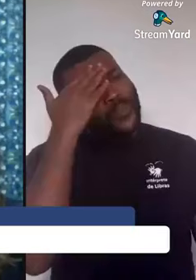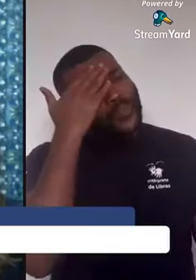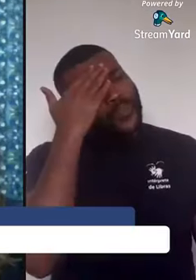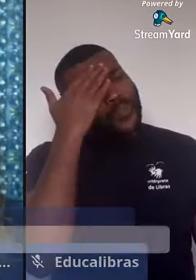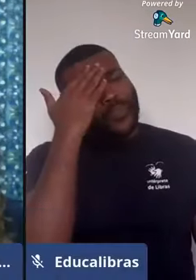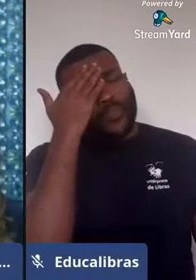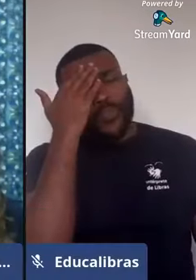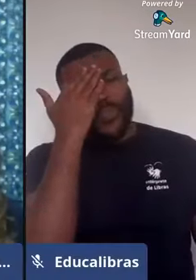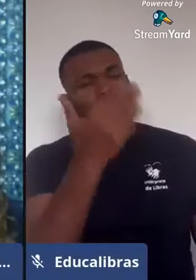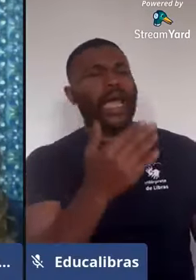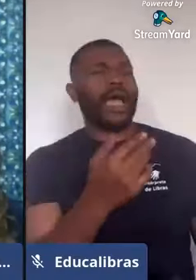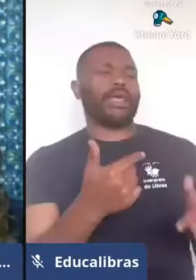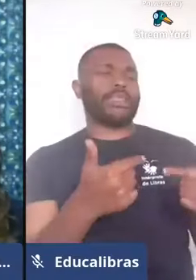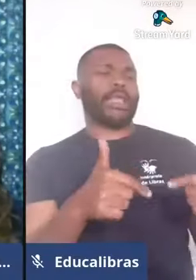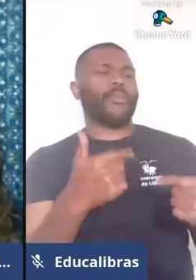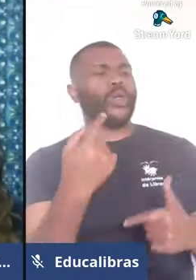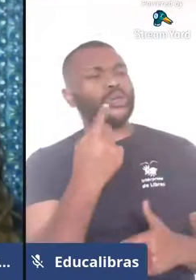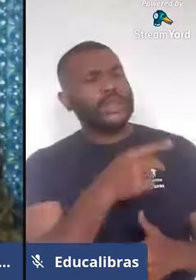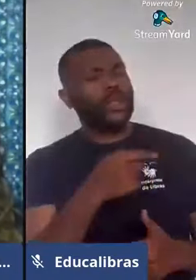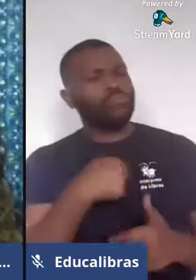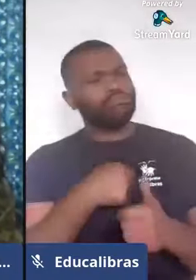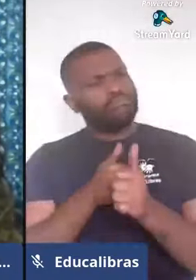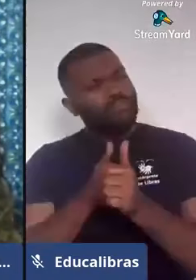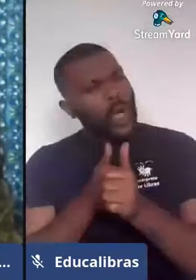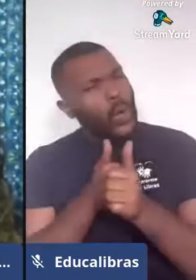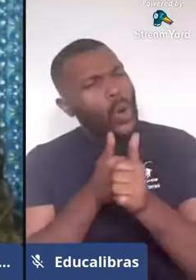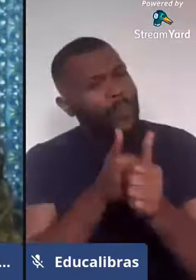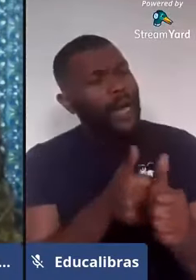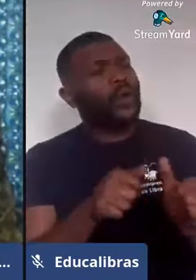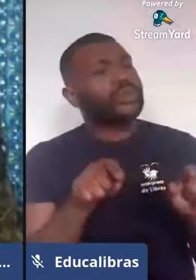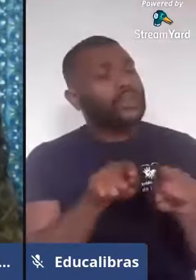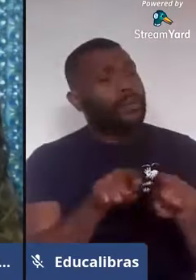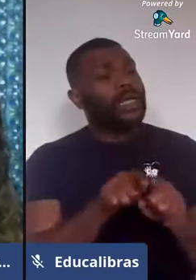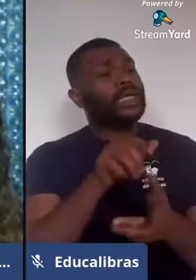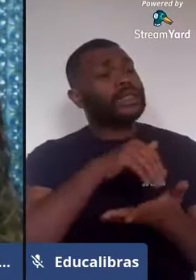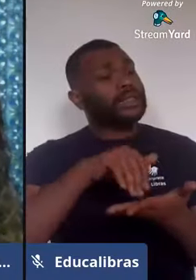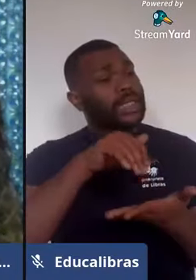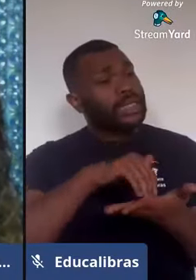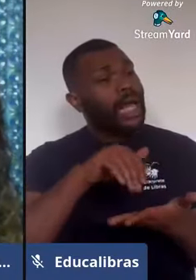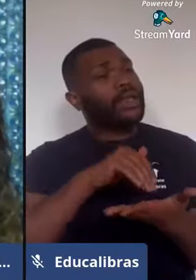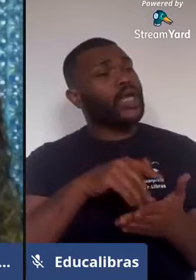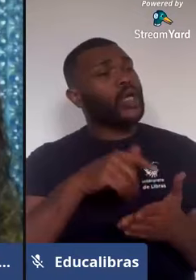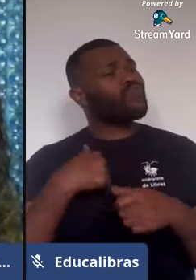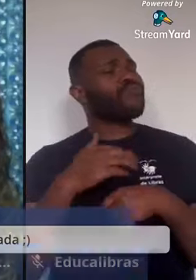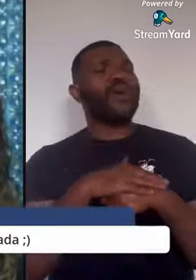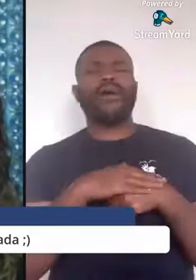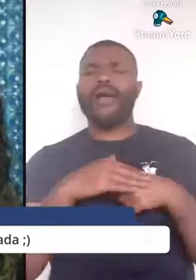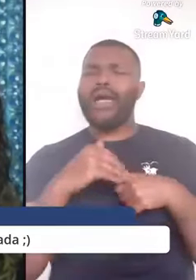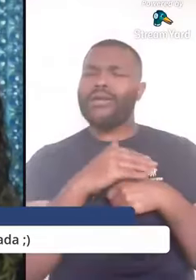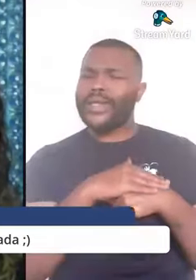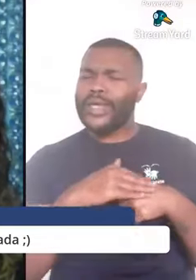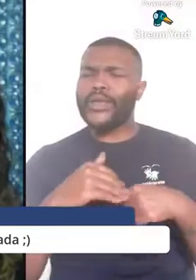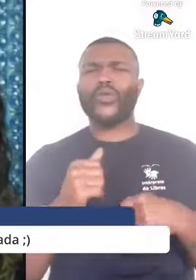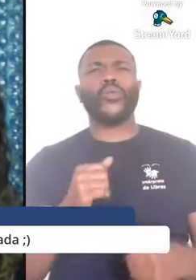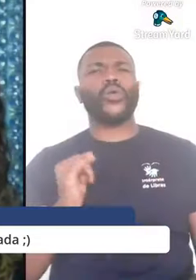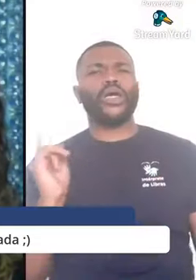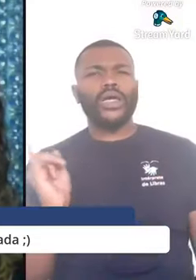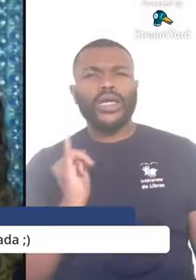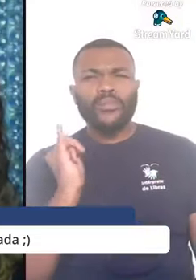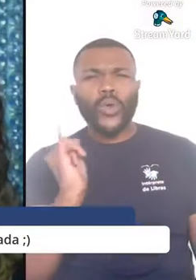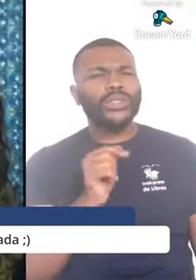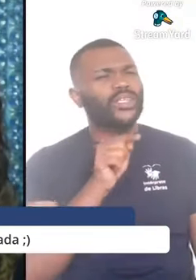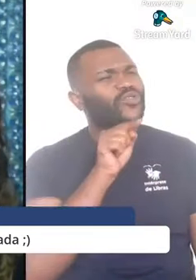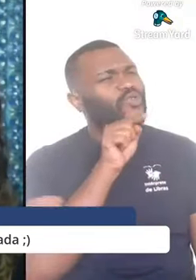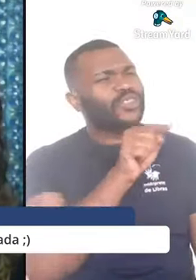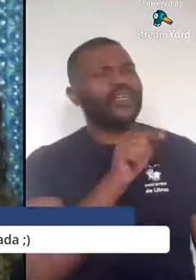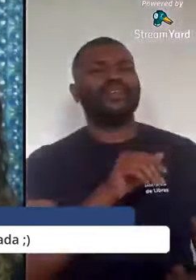o teu trabalho, está sempre acompanhando o trabalho da SMPED, a gente tem um carinho incrível e acha muito emblemático ter você aí como secretário, é muito